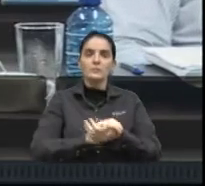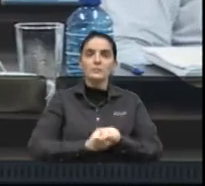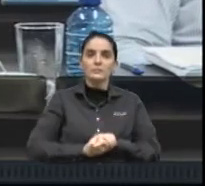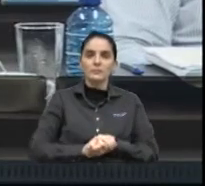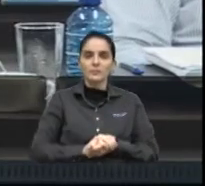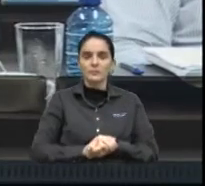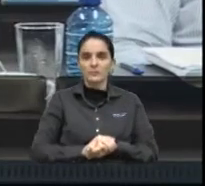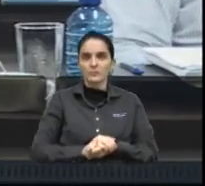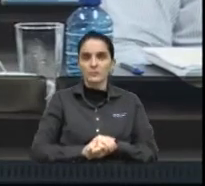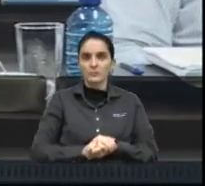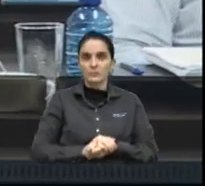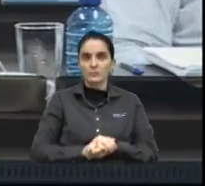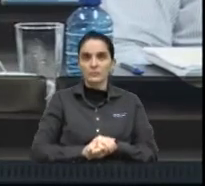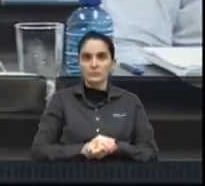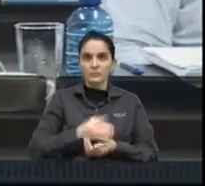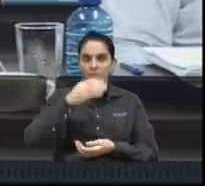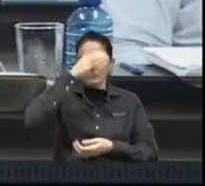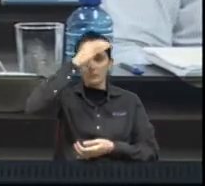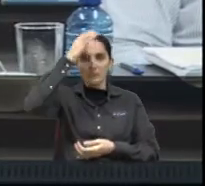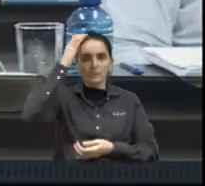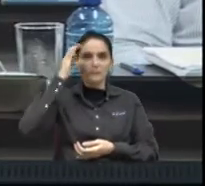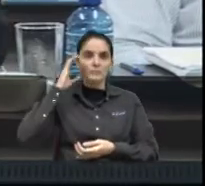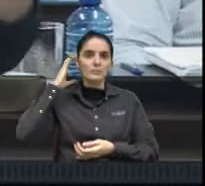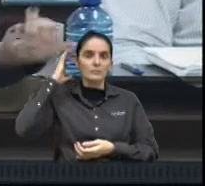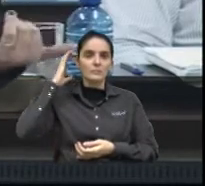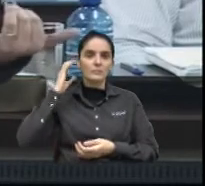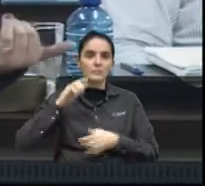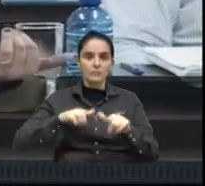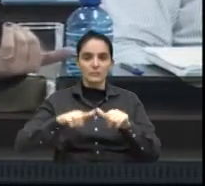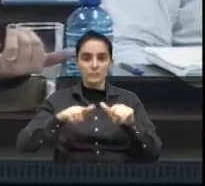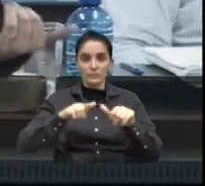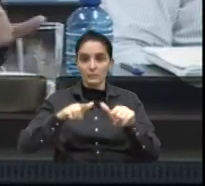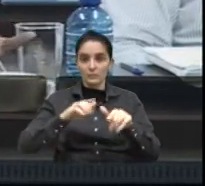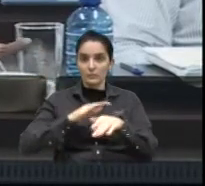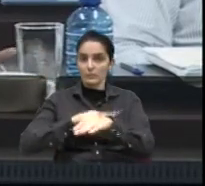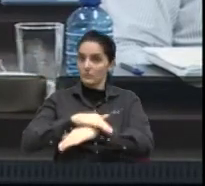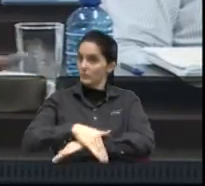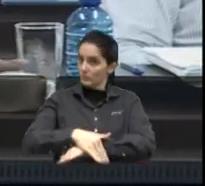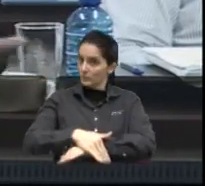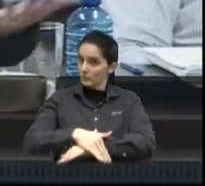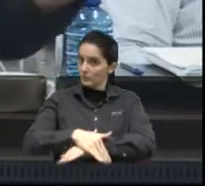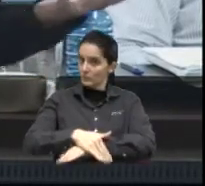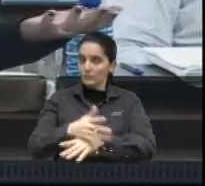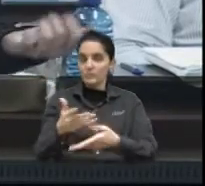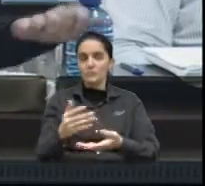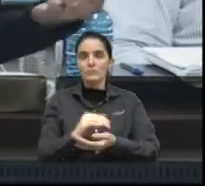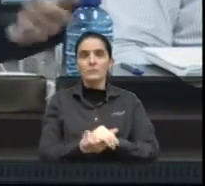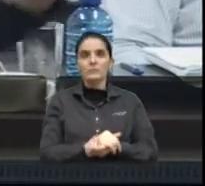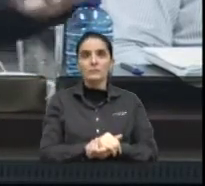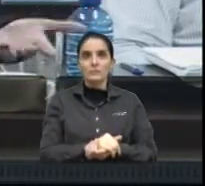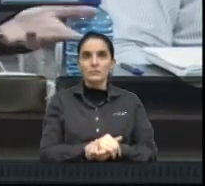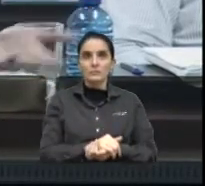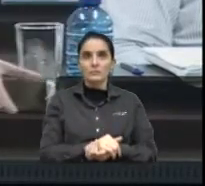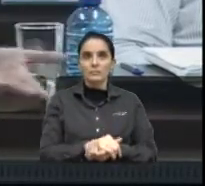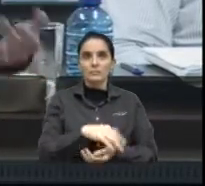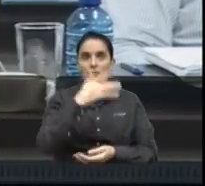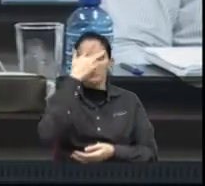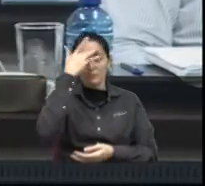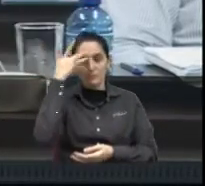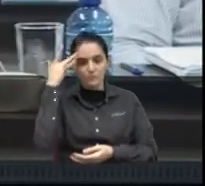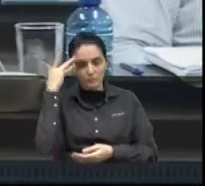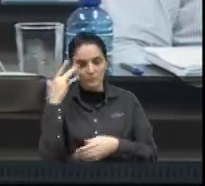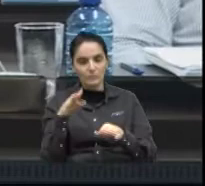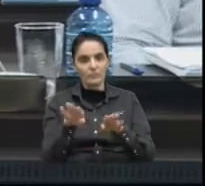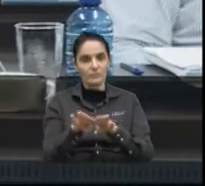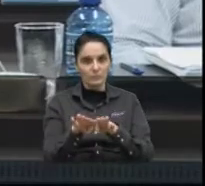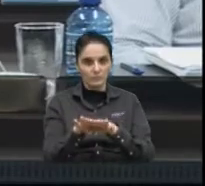eu por exemplo tenho trabalho noturno eu creio que muitos também têm esse trabalho noturno porque